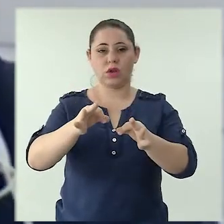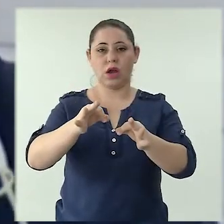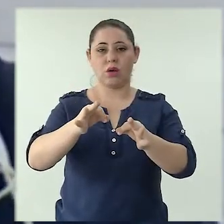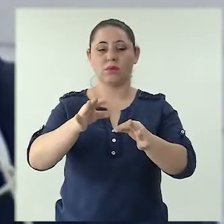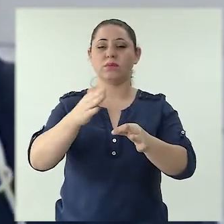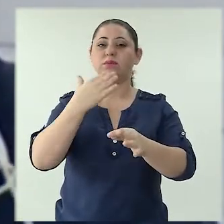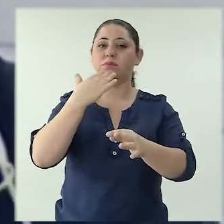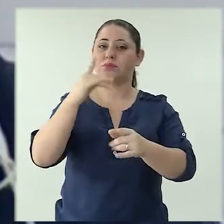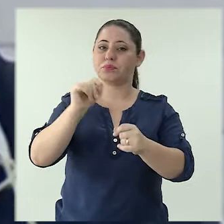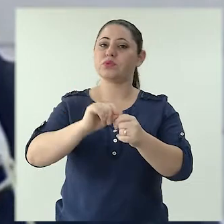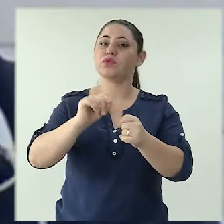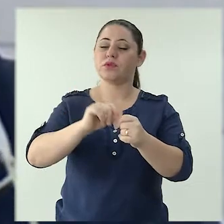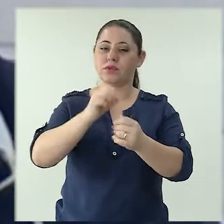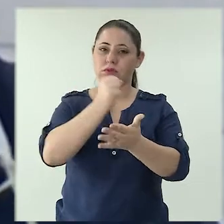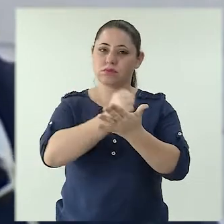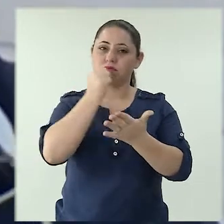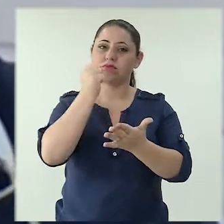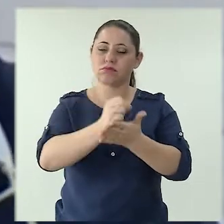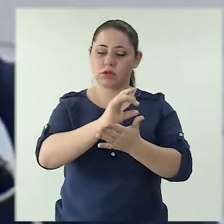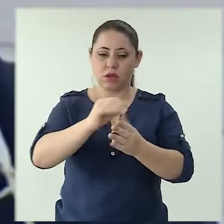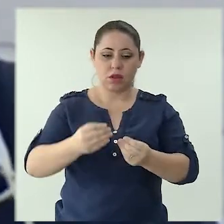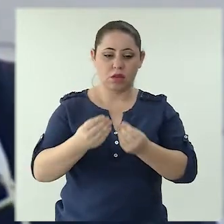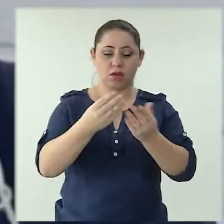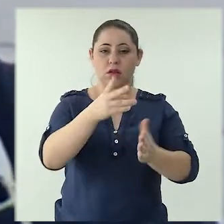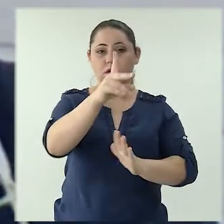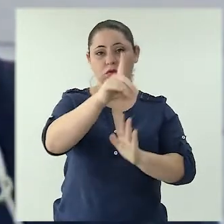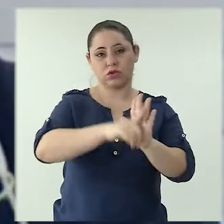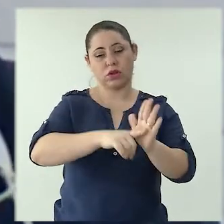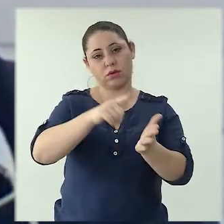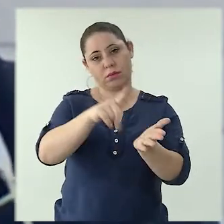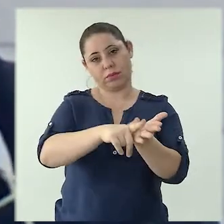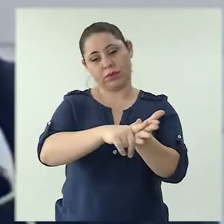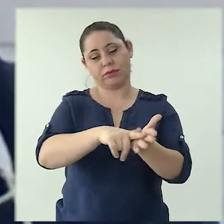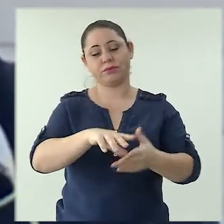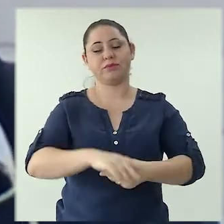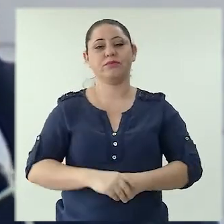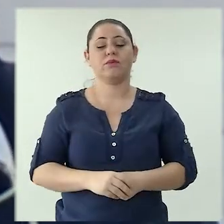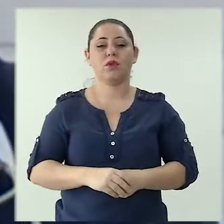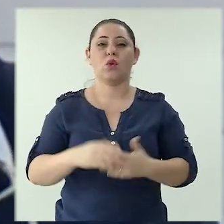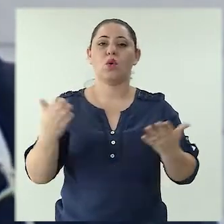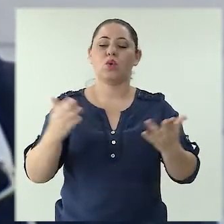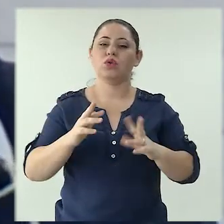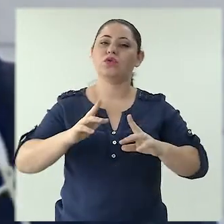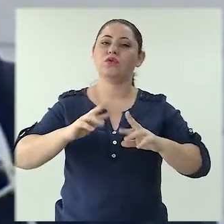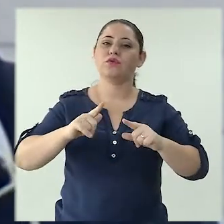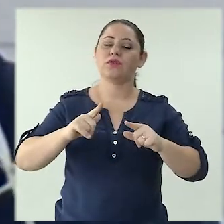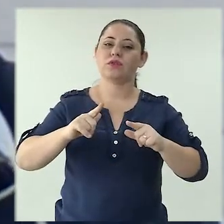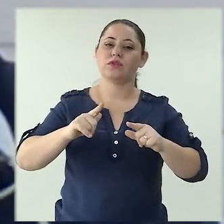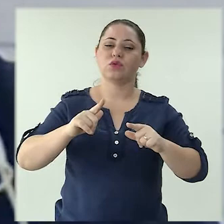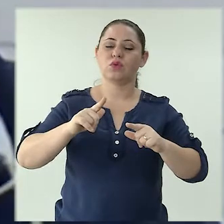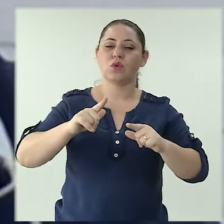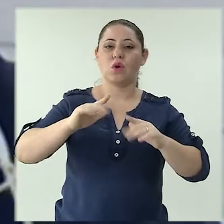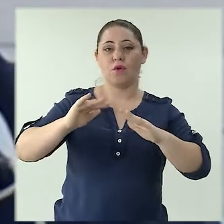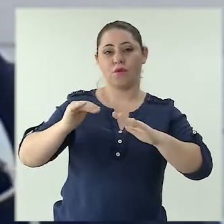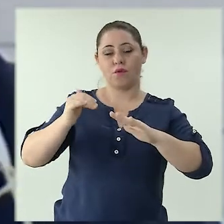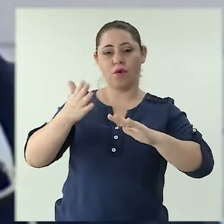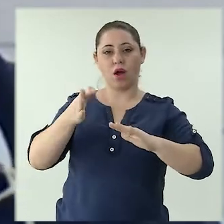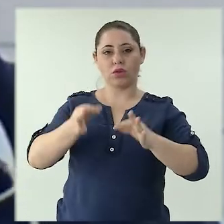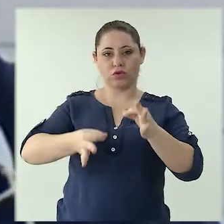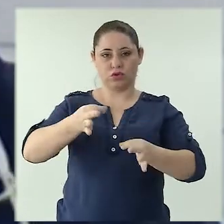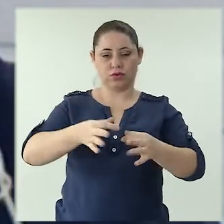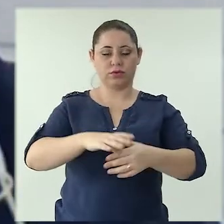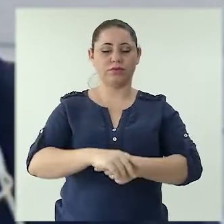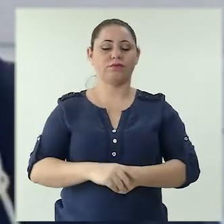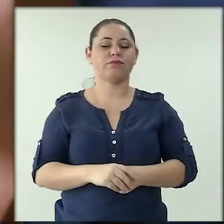o judiciário para processar esse usucapião. E hoje a gente tem essa modalidade de processamento, que é o usucapião